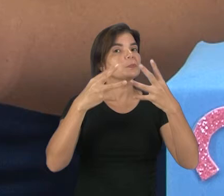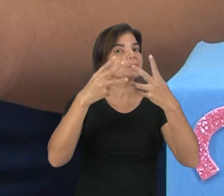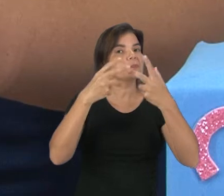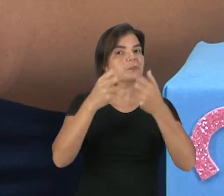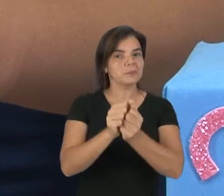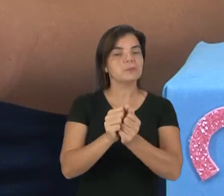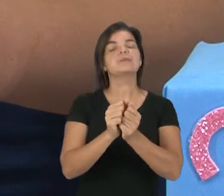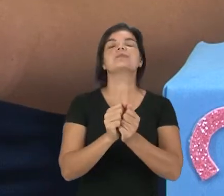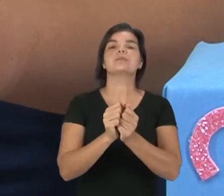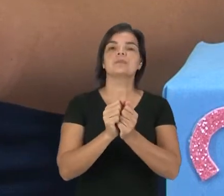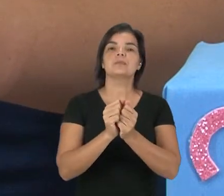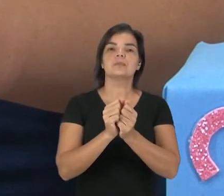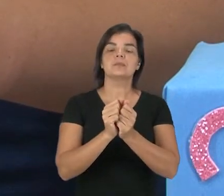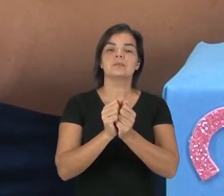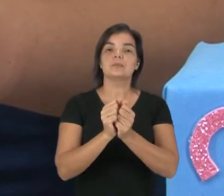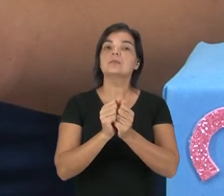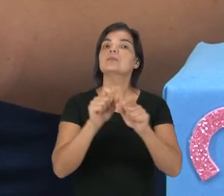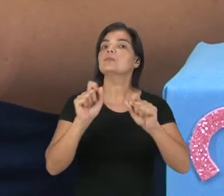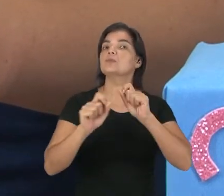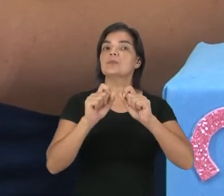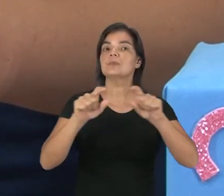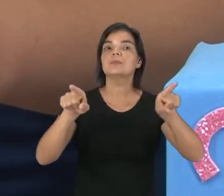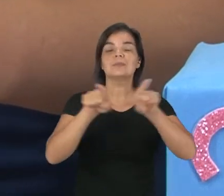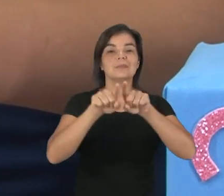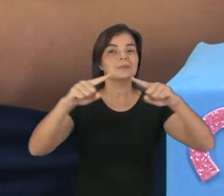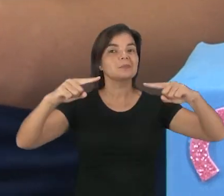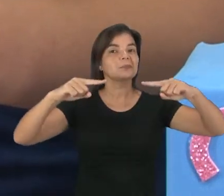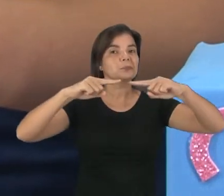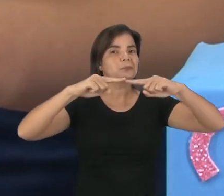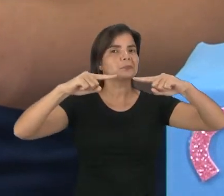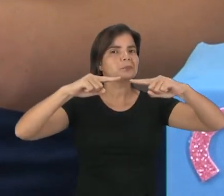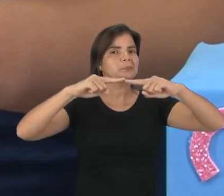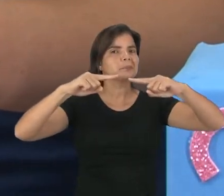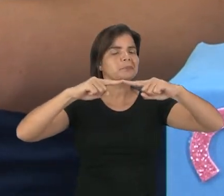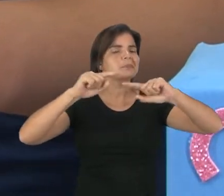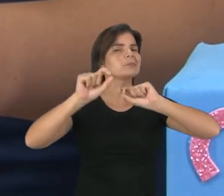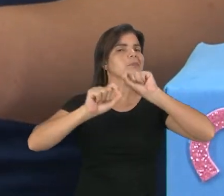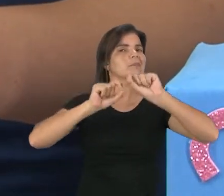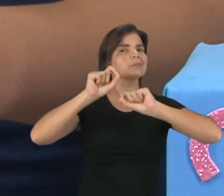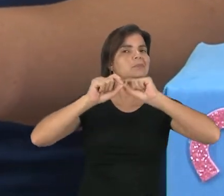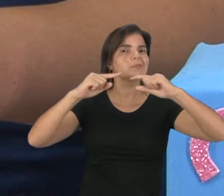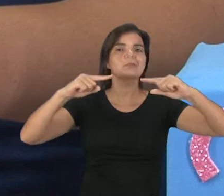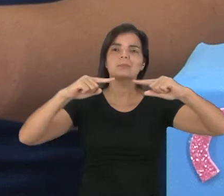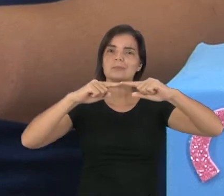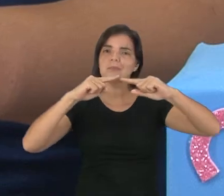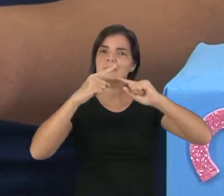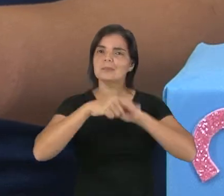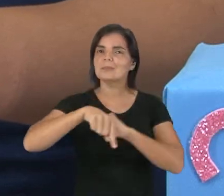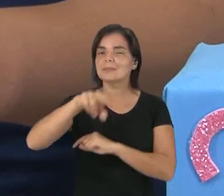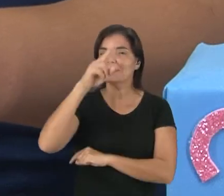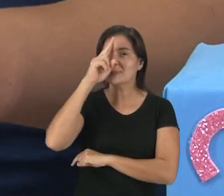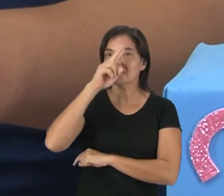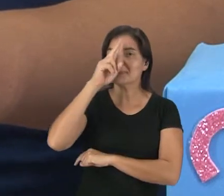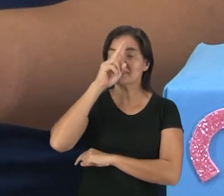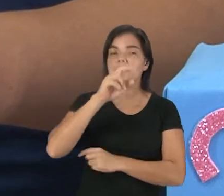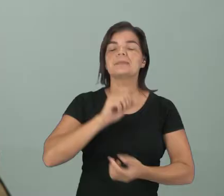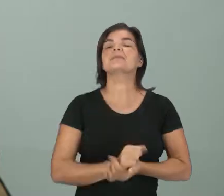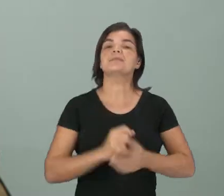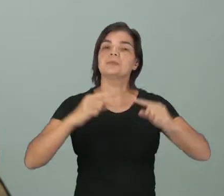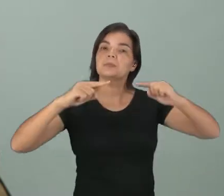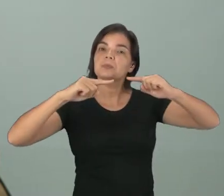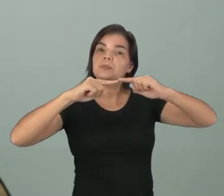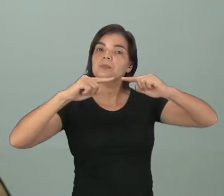todas as demais arestas. Muito bem. E o que são mesmo as arestas? Vocês conseguem se lembrar?